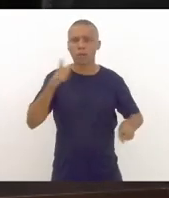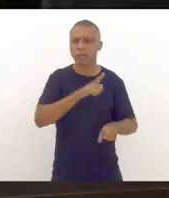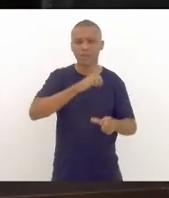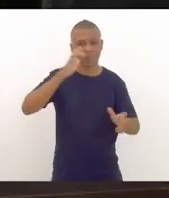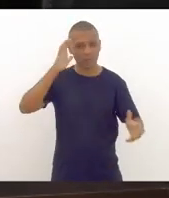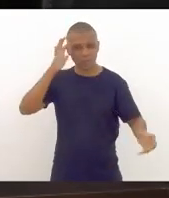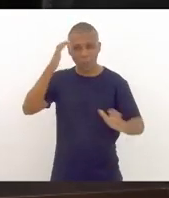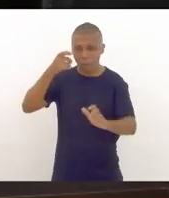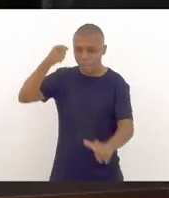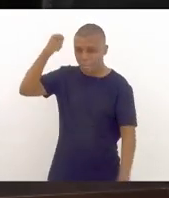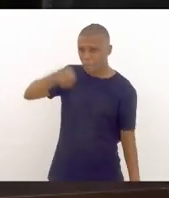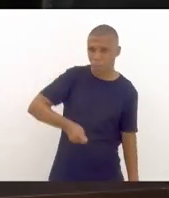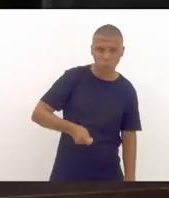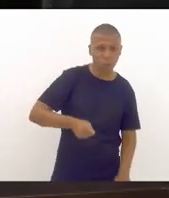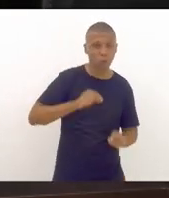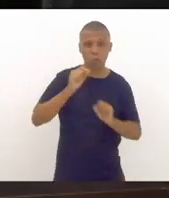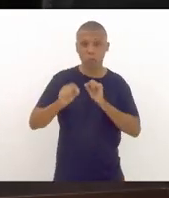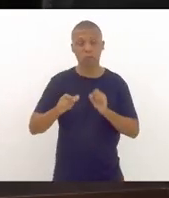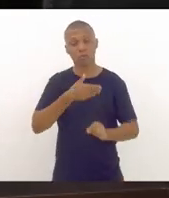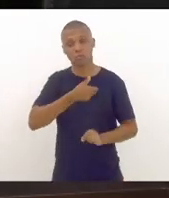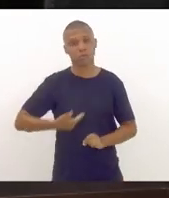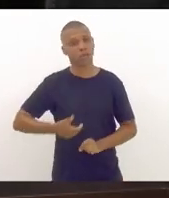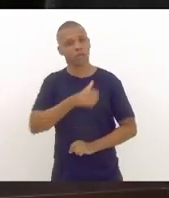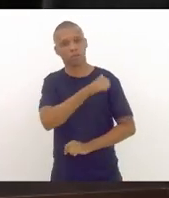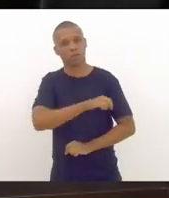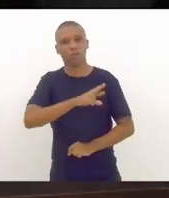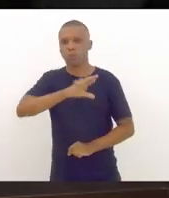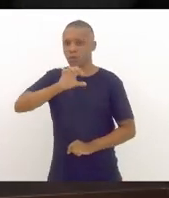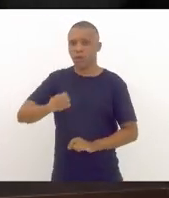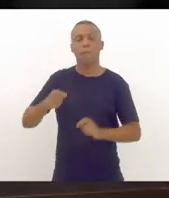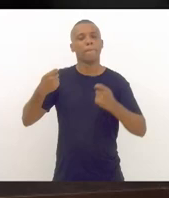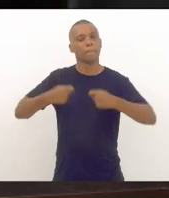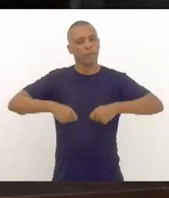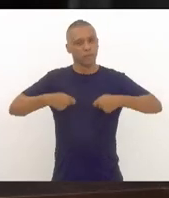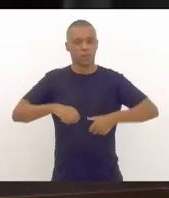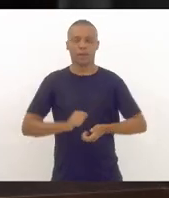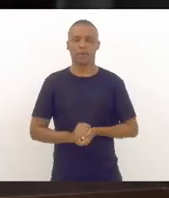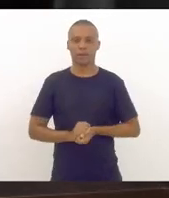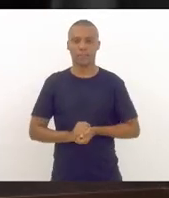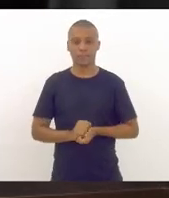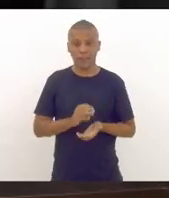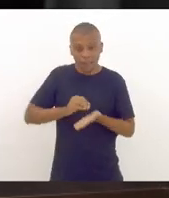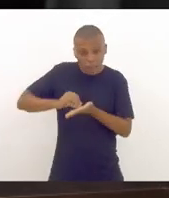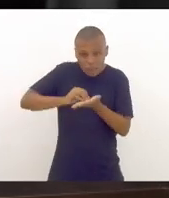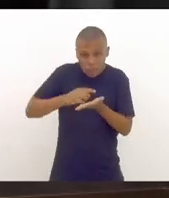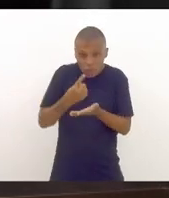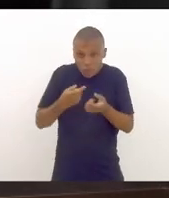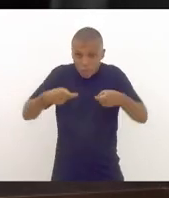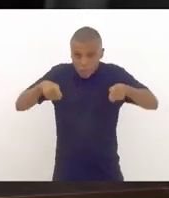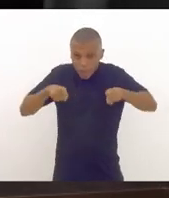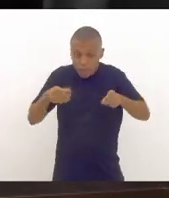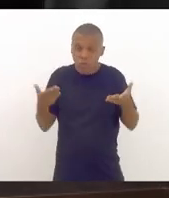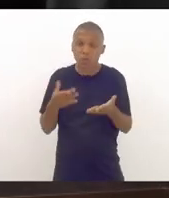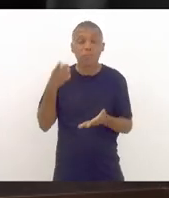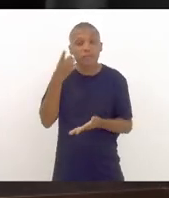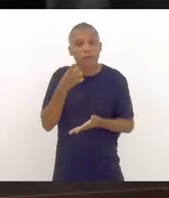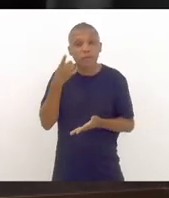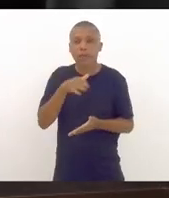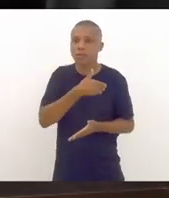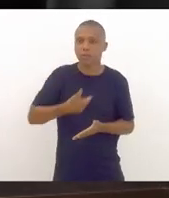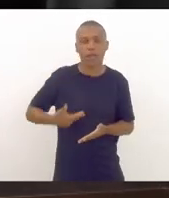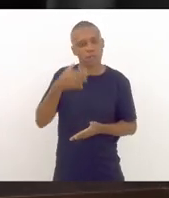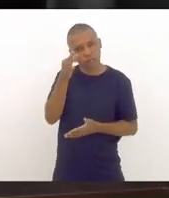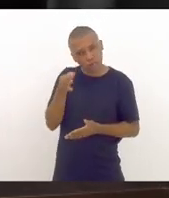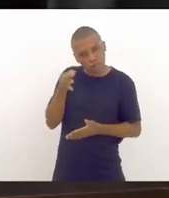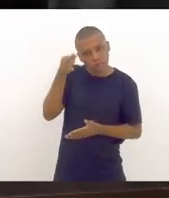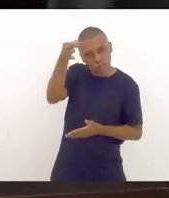no que esse Estado precisar. Não vai faltar do nosso mandato agora como deputado estadual e